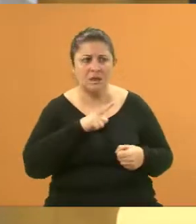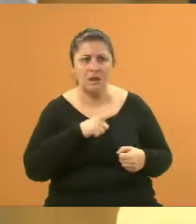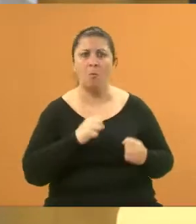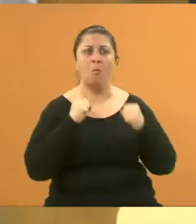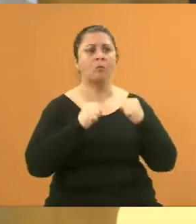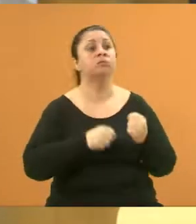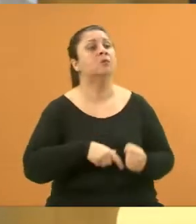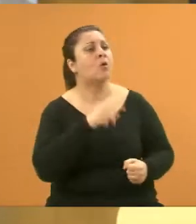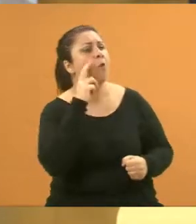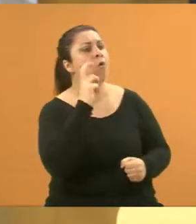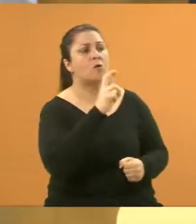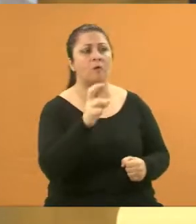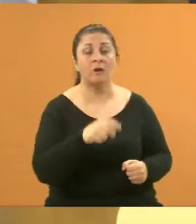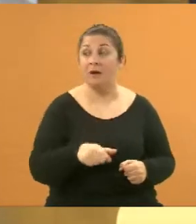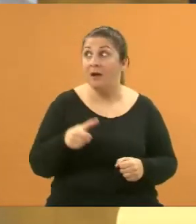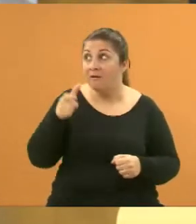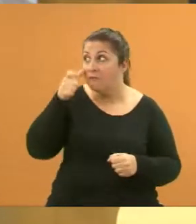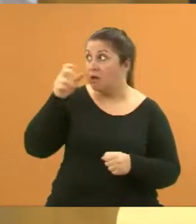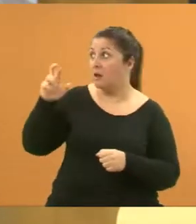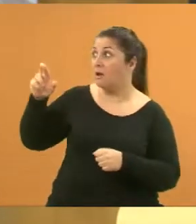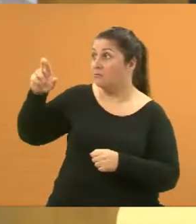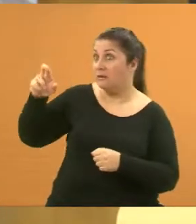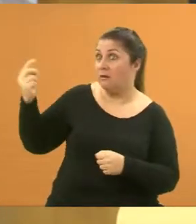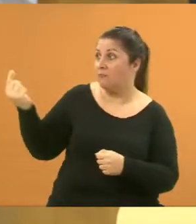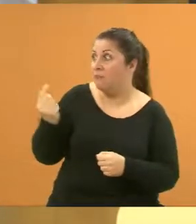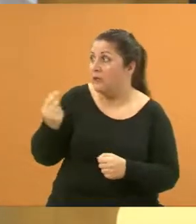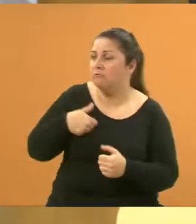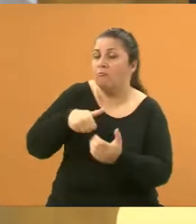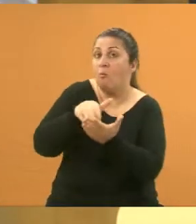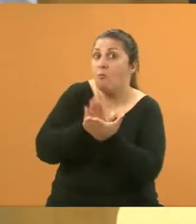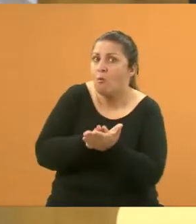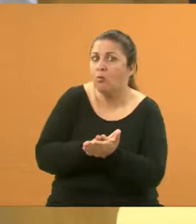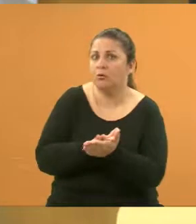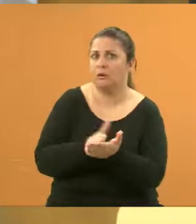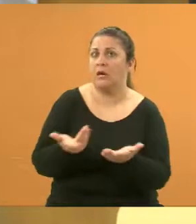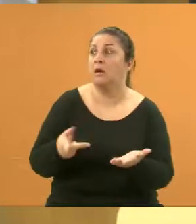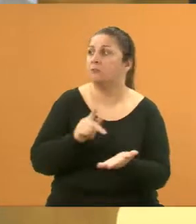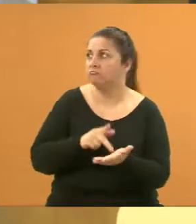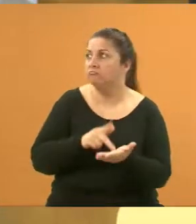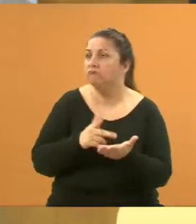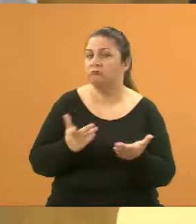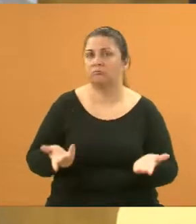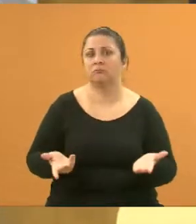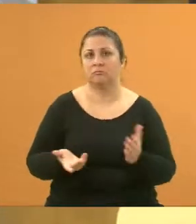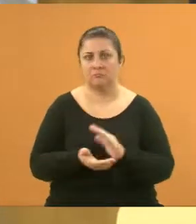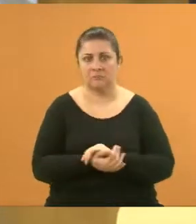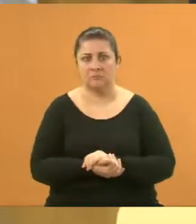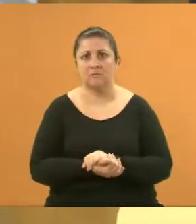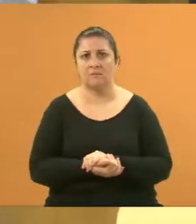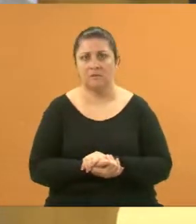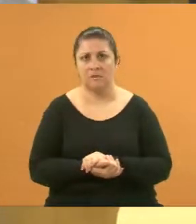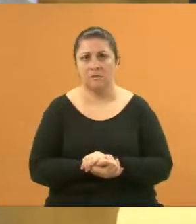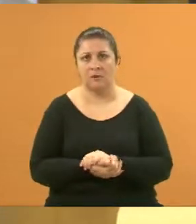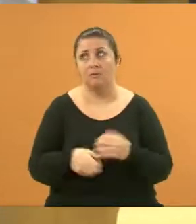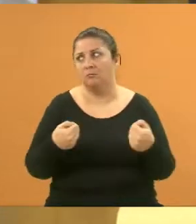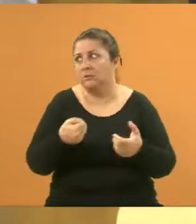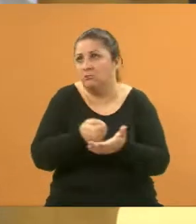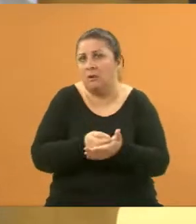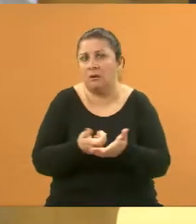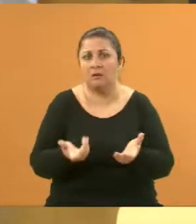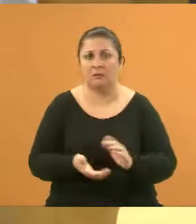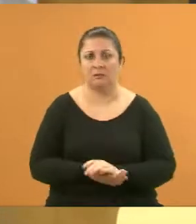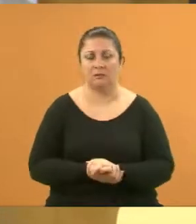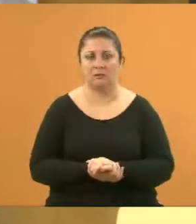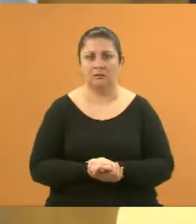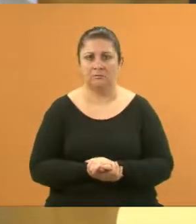As pessoas têm que olhar para o fiscal e saber que a notificação dele, que a multa dele, vai ser pesado. É